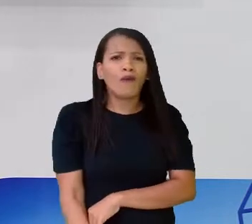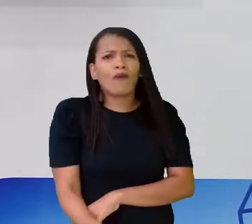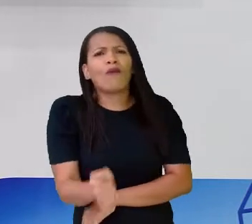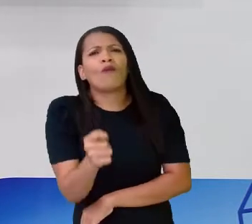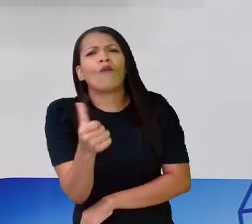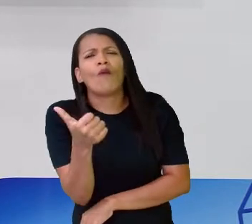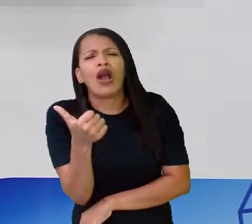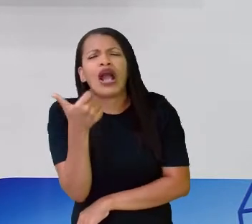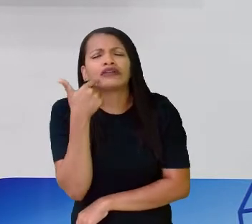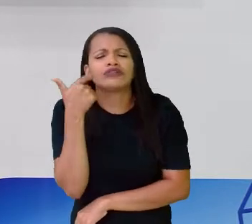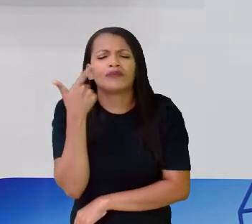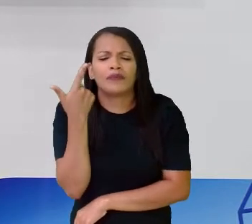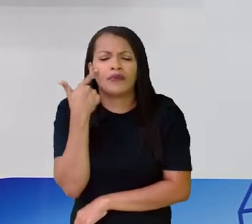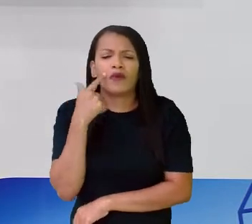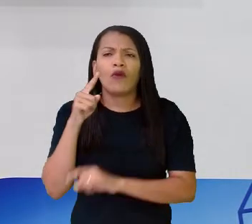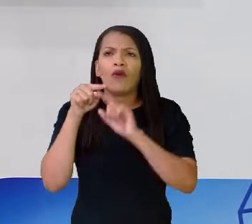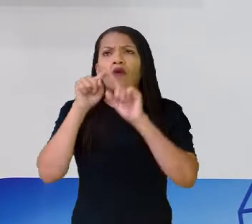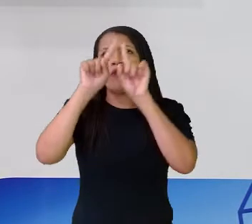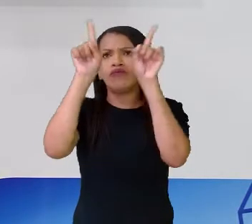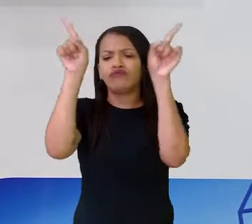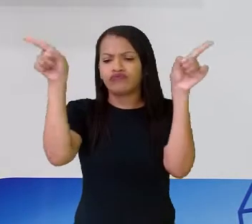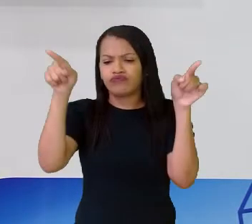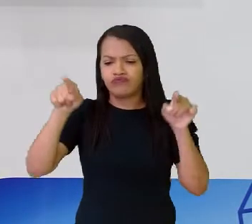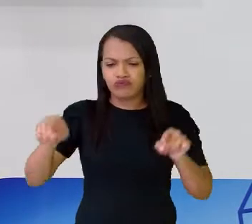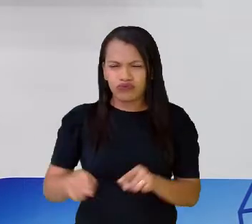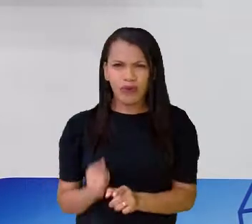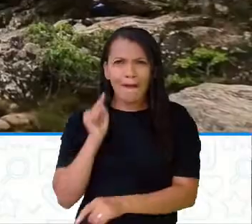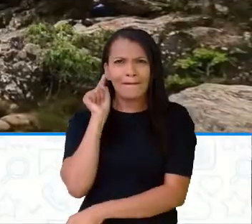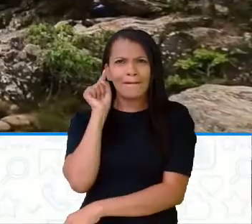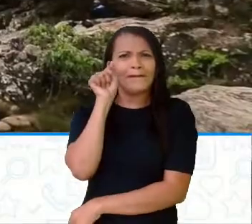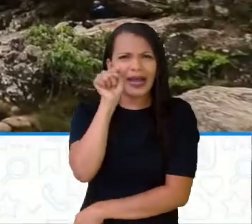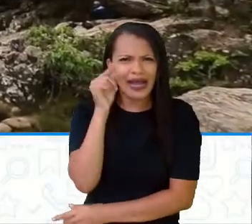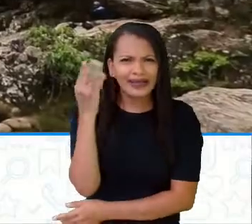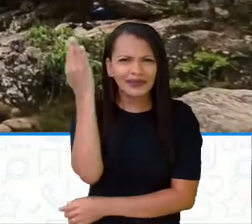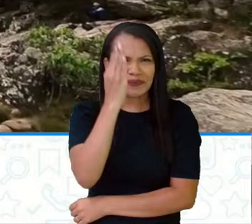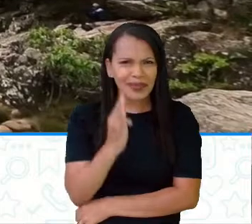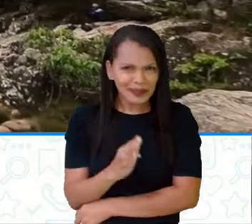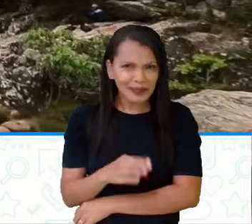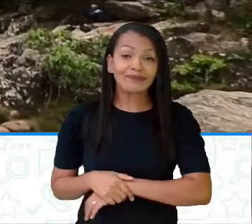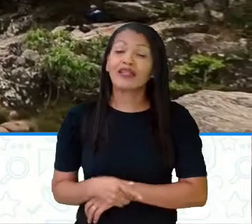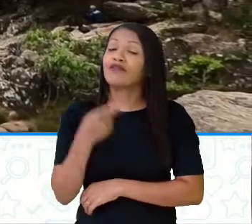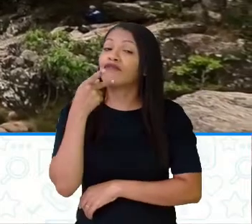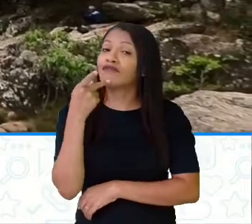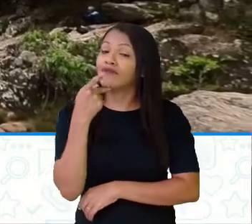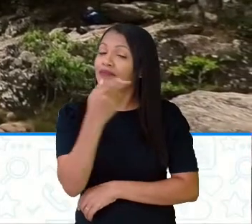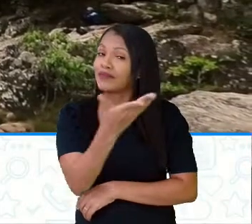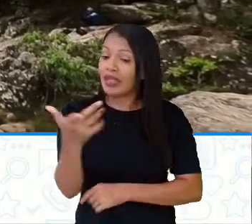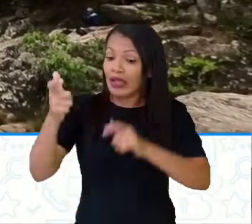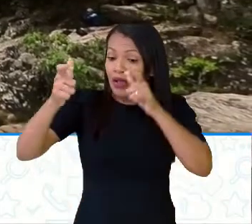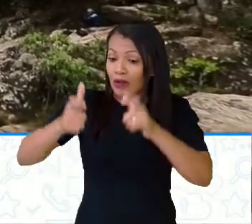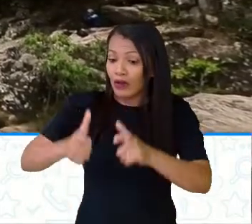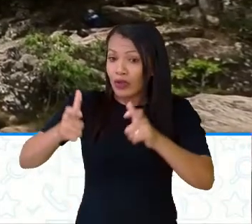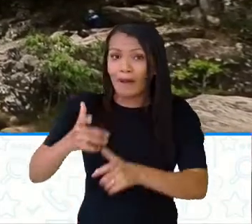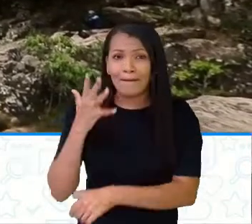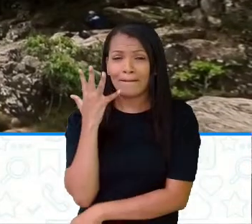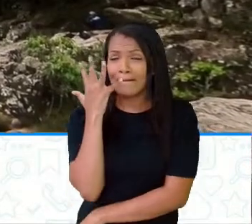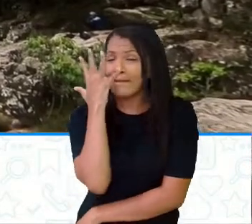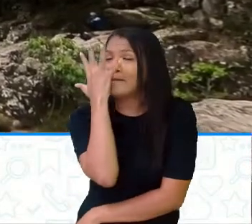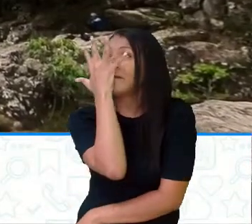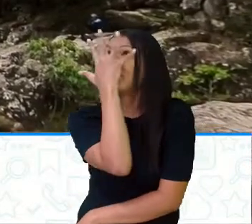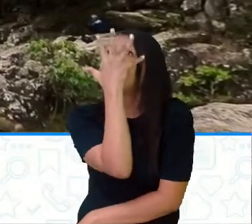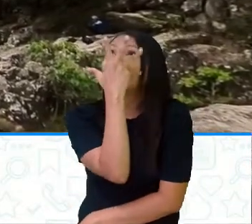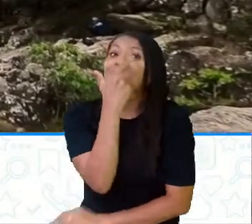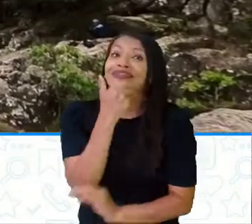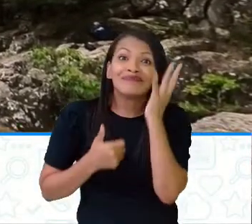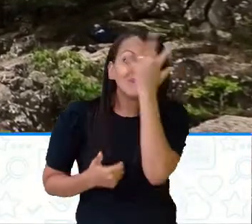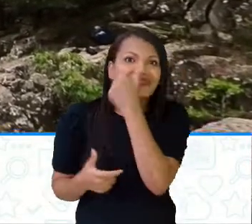do Brasil. Bem interessante, né? Então, gente, eu tô falando para vocês que é um lugar muito bonito, tem